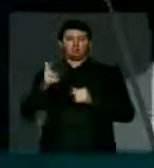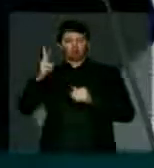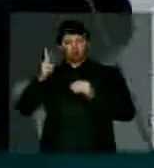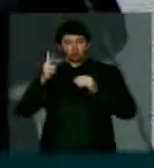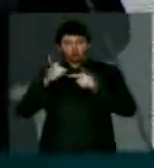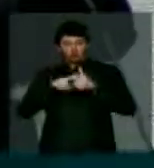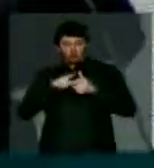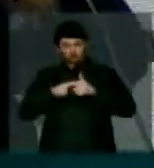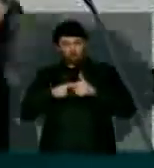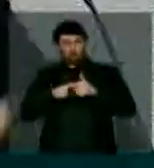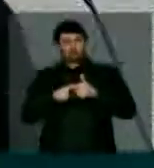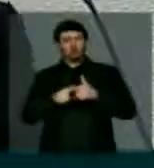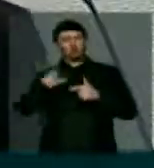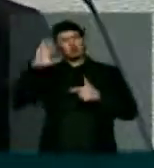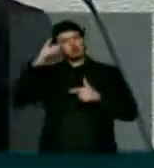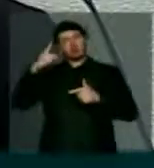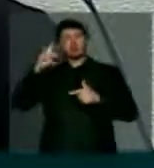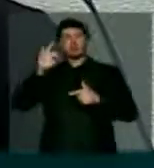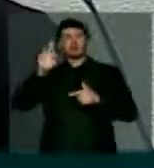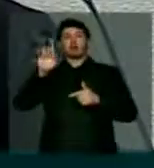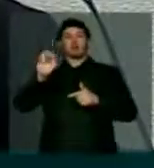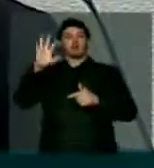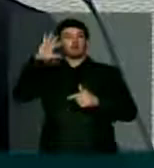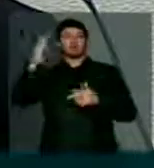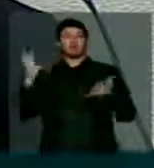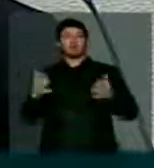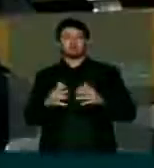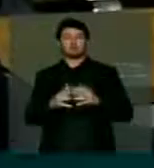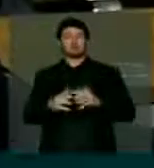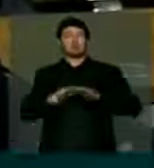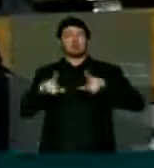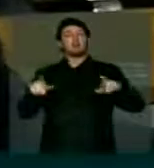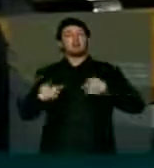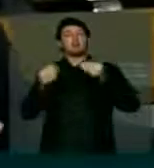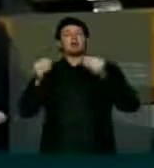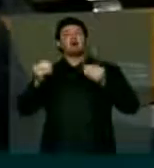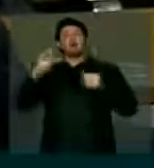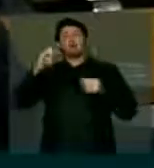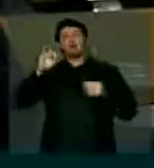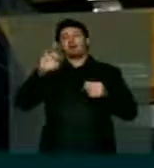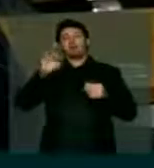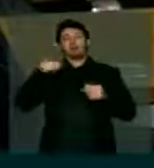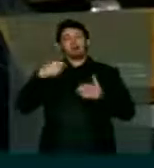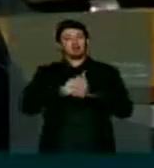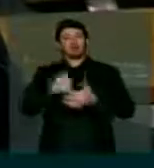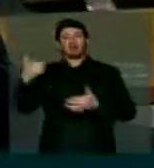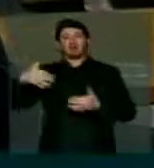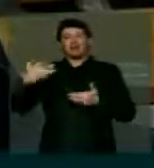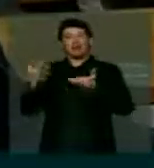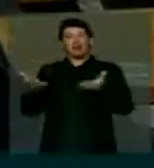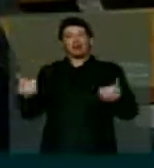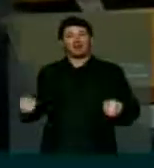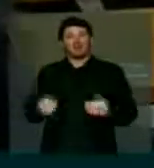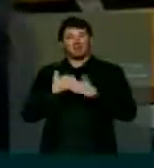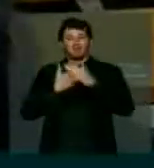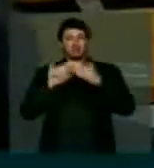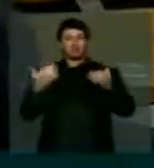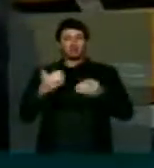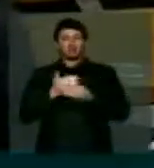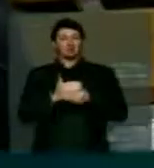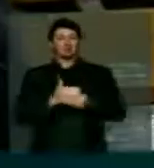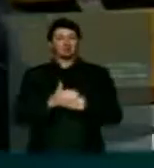impasse, prevalece a decisão da Petrobras. Sim, mas como é que prevalece a decisão se nós pagamos uma fortuna por uma empresa